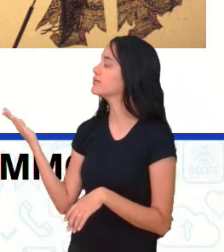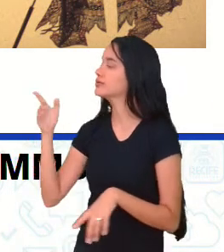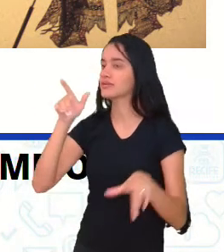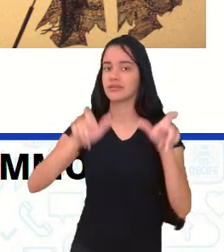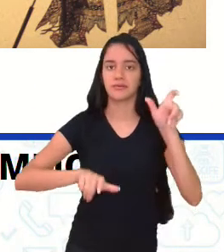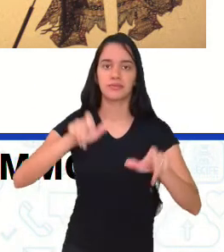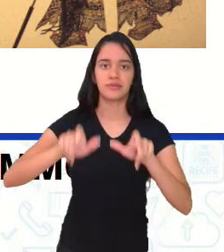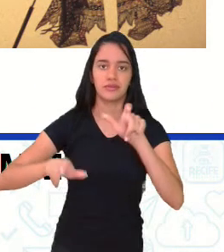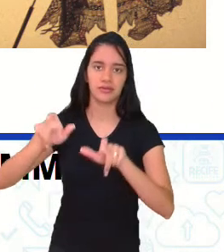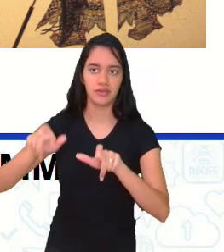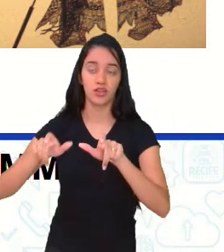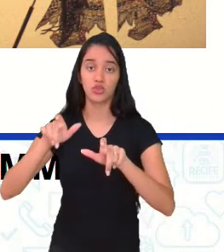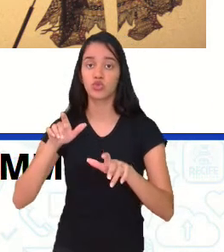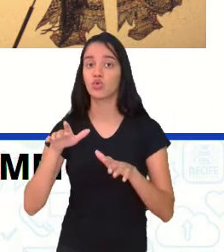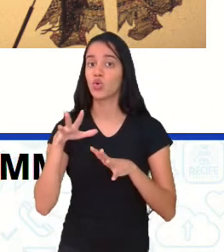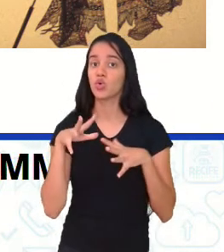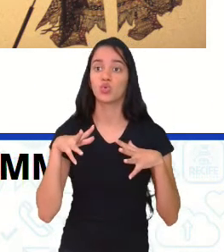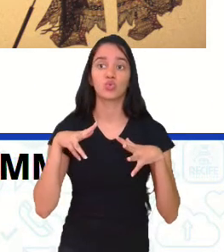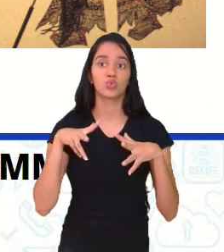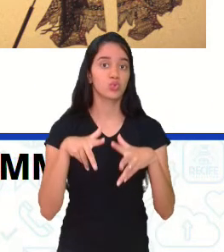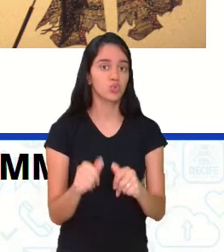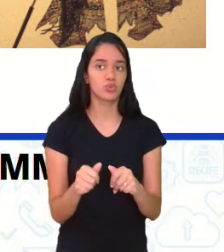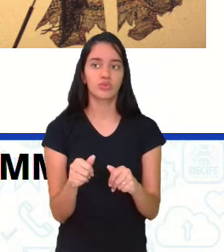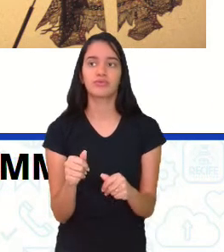personagens, gente. Todos,